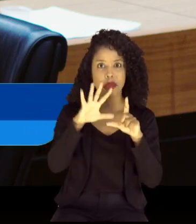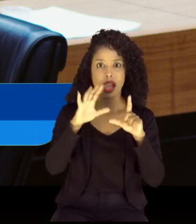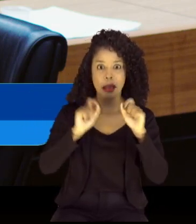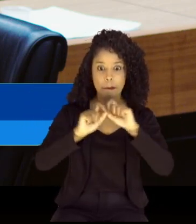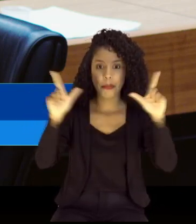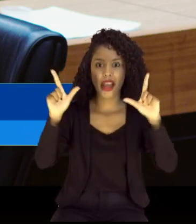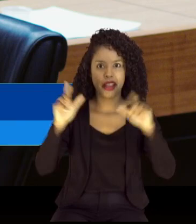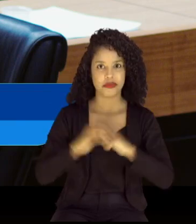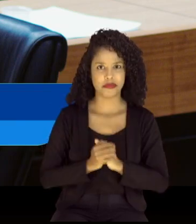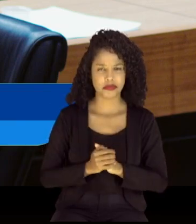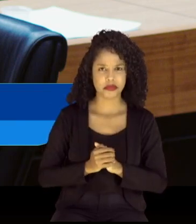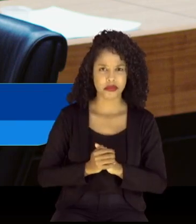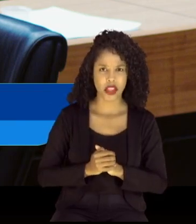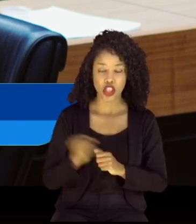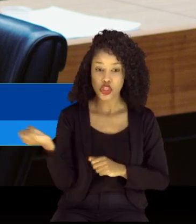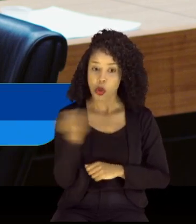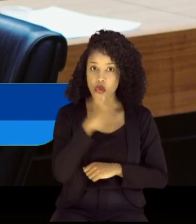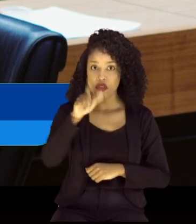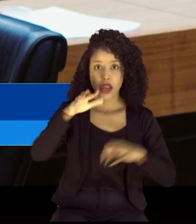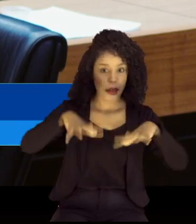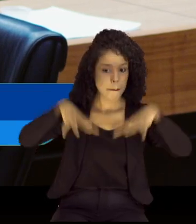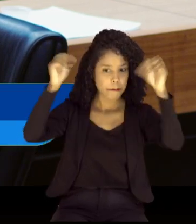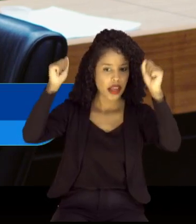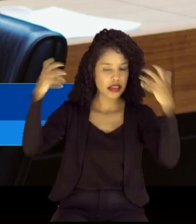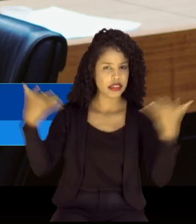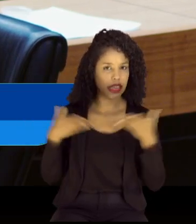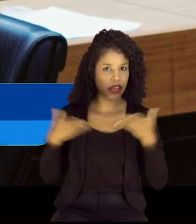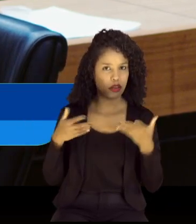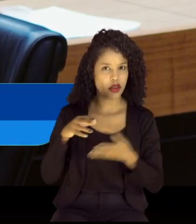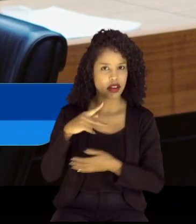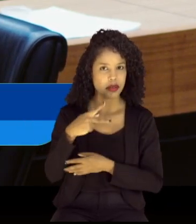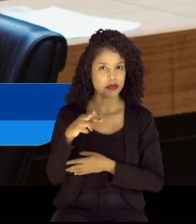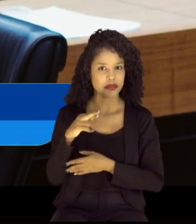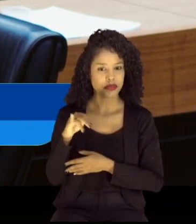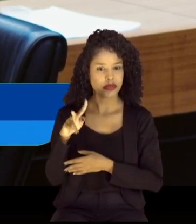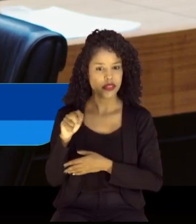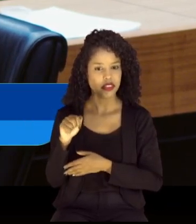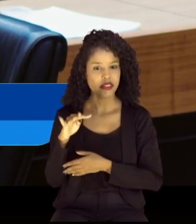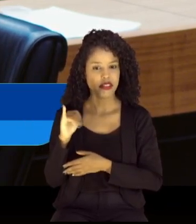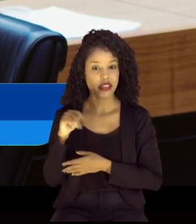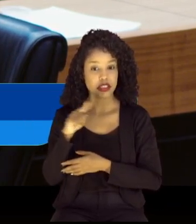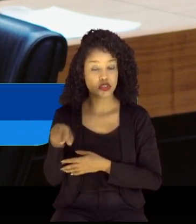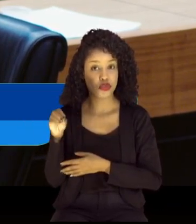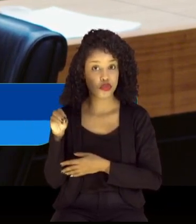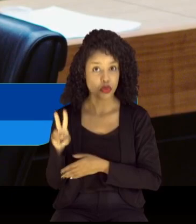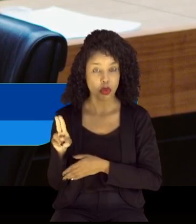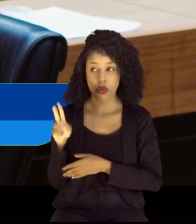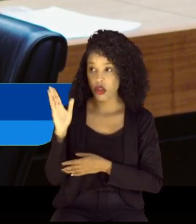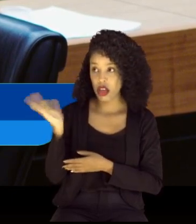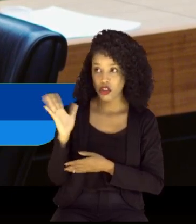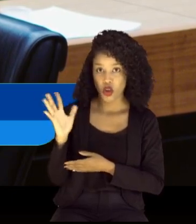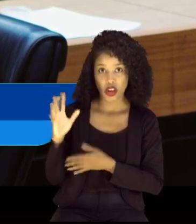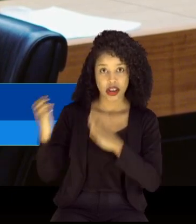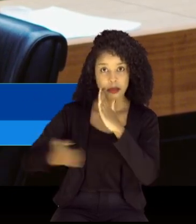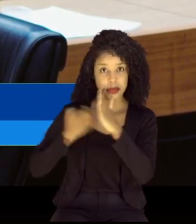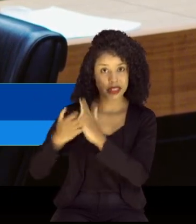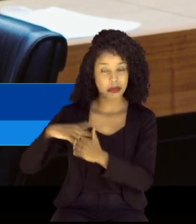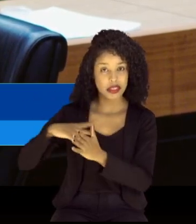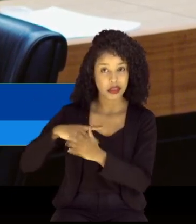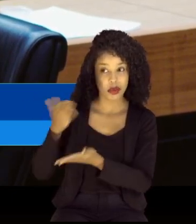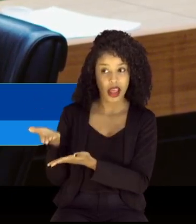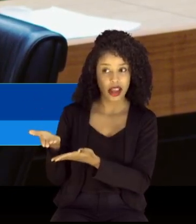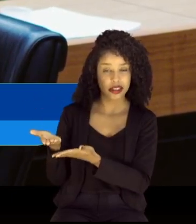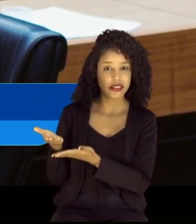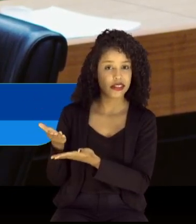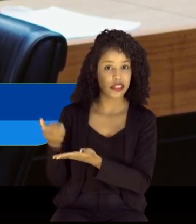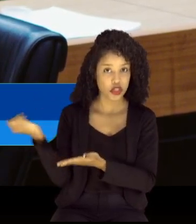apagão de um Eletrobras que ele privatizou. Né? Novidade não é essa. Novidade são os